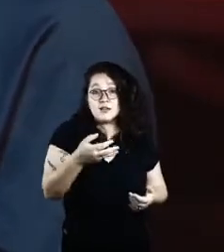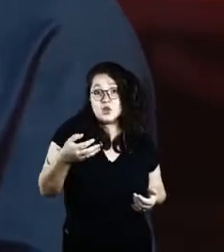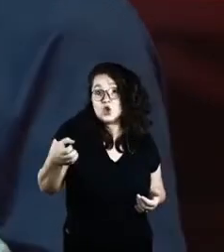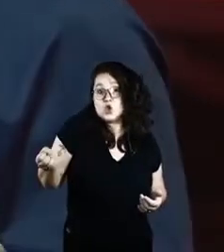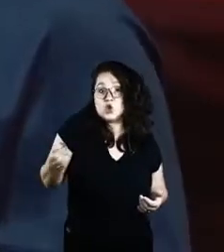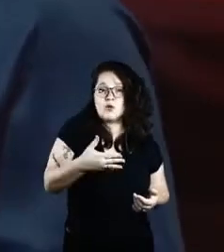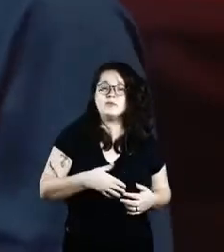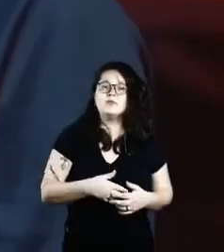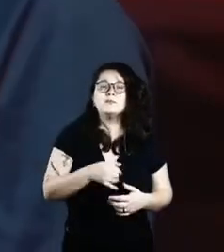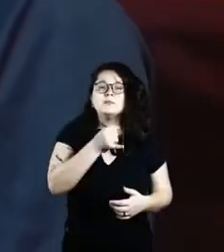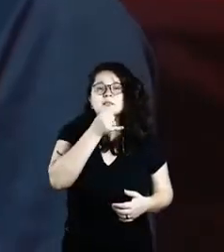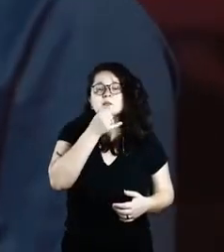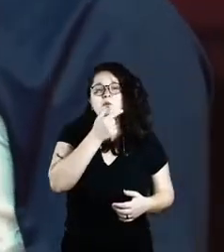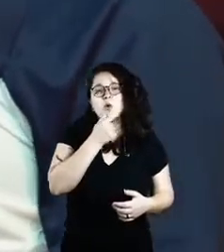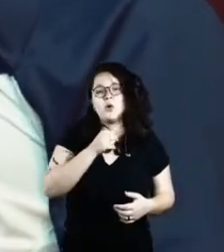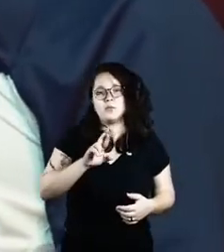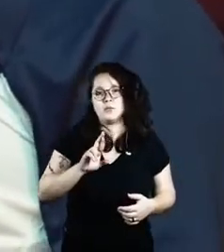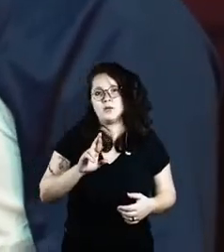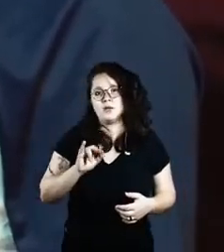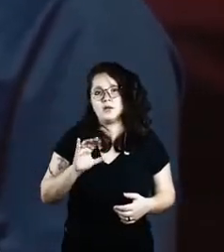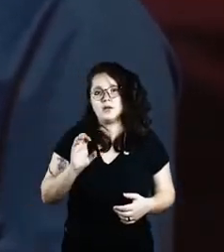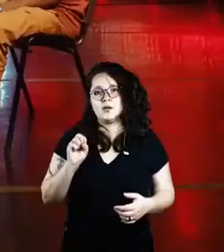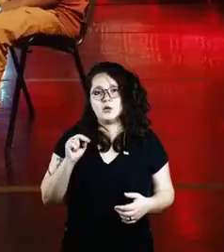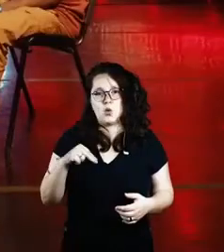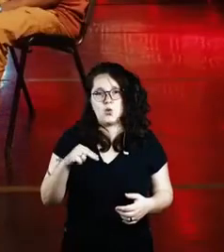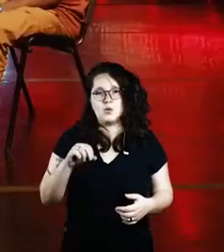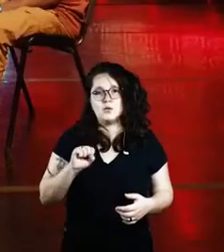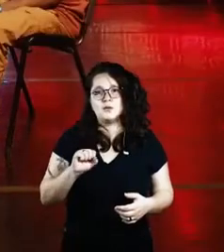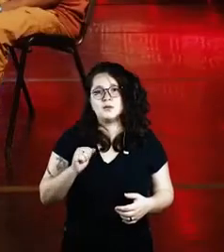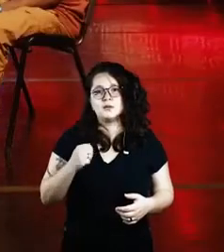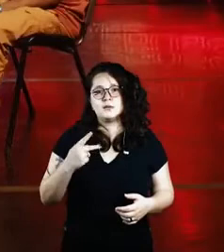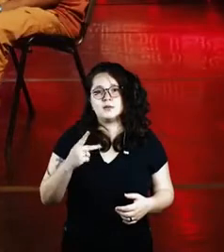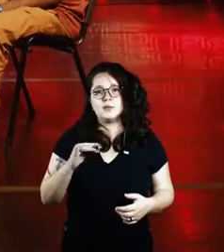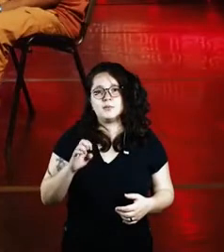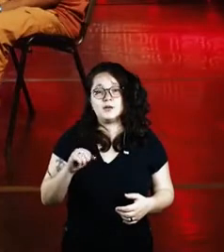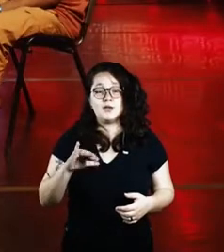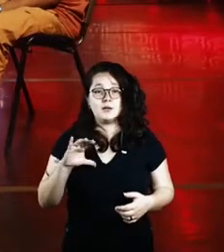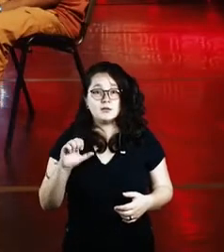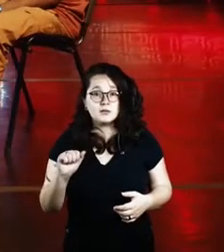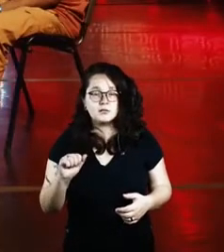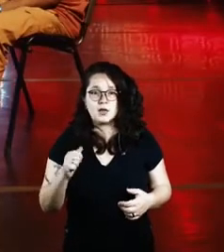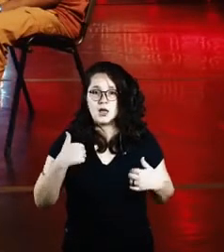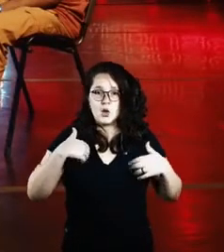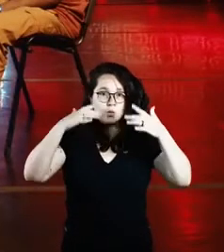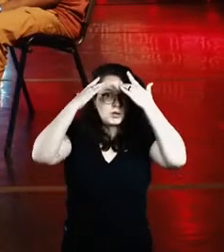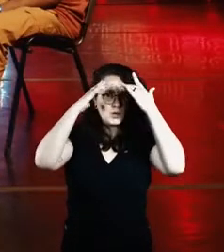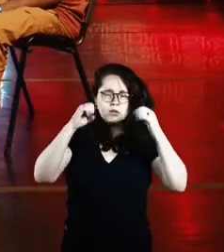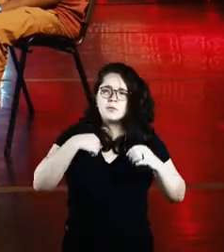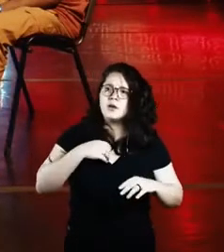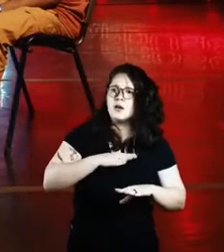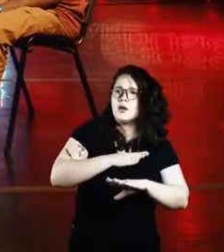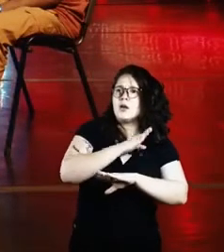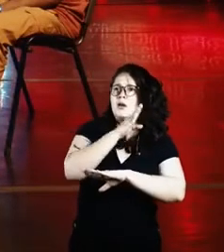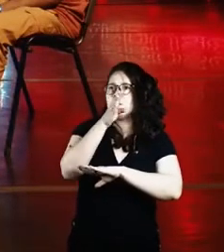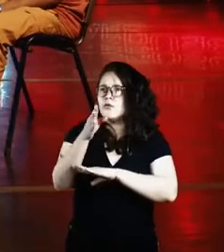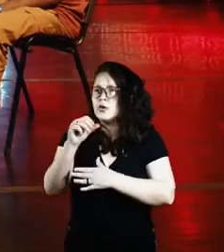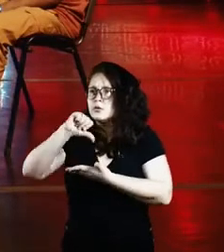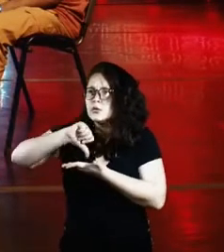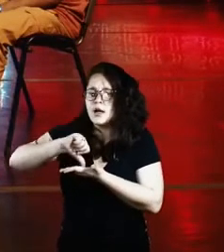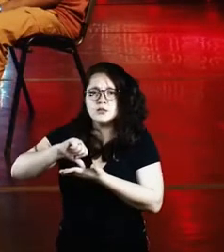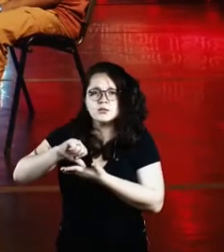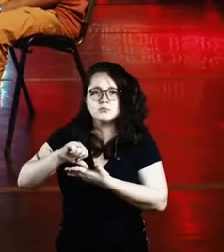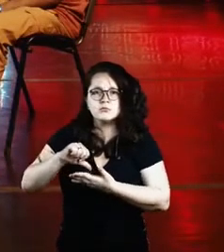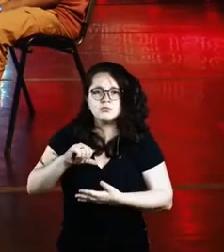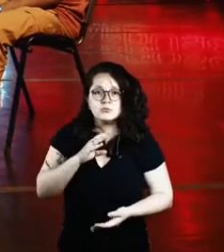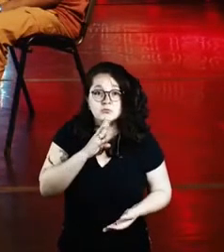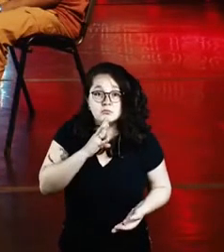Rincon Sapiência. O Rincon não conhecia, não sabia quem era o Rincon. Um belo dia o Rincon foi tocar na minha unidade, ninguém sabia quem era o cara. Eu